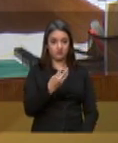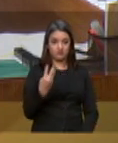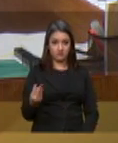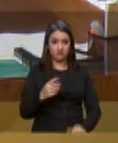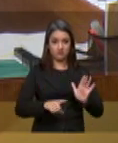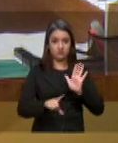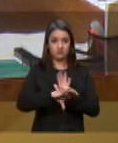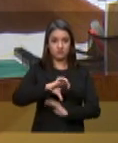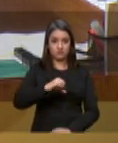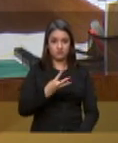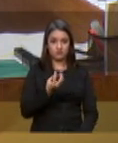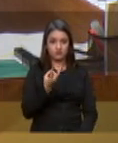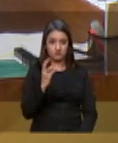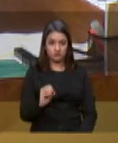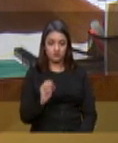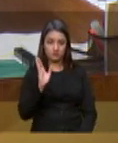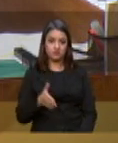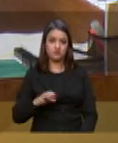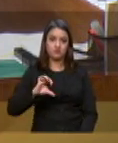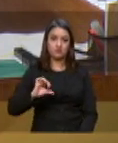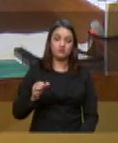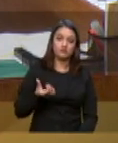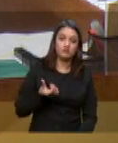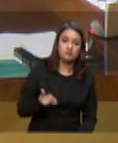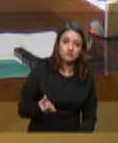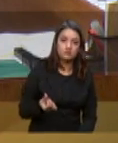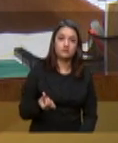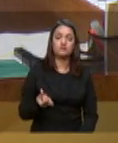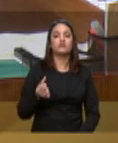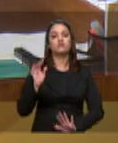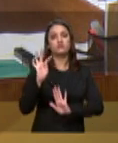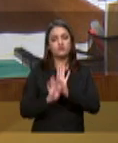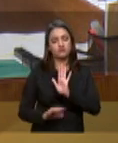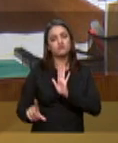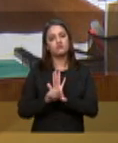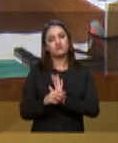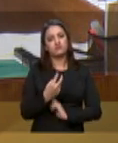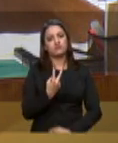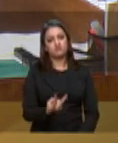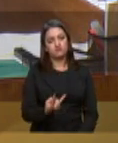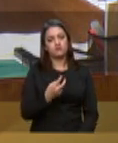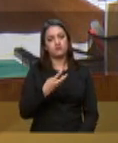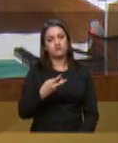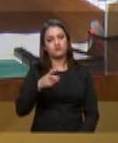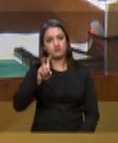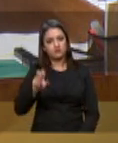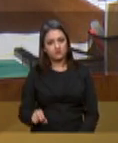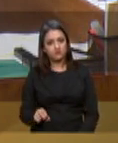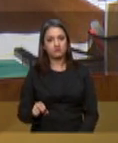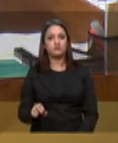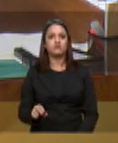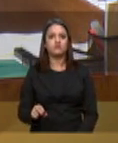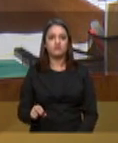Lei 9.430, de 96, com a redação atribuída pela Lei 2.350, de 2010, a pecha